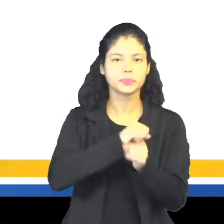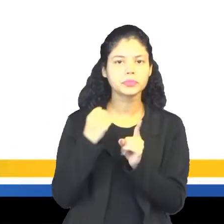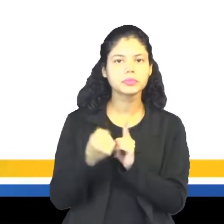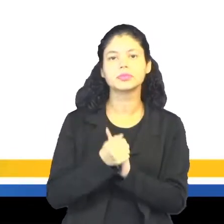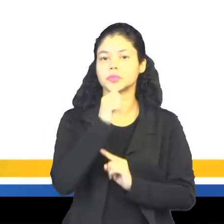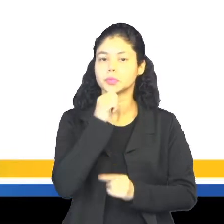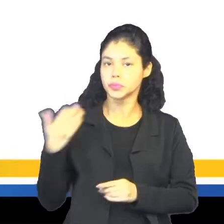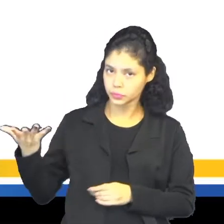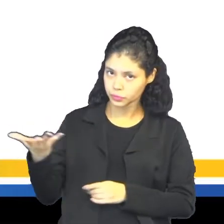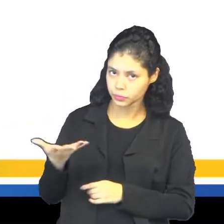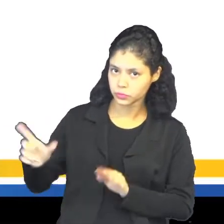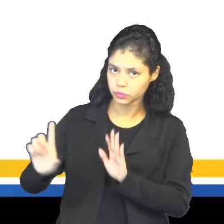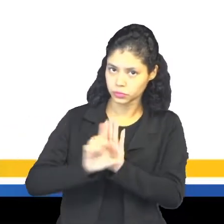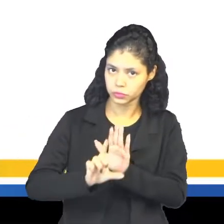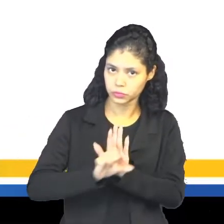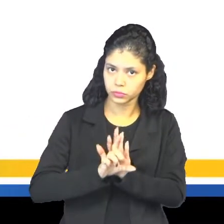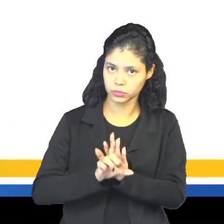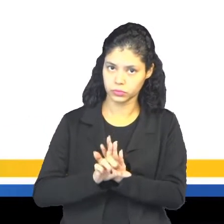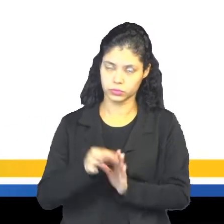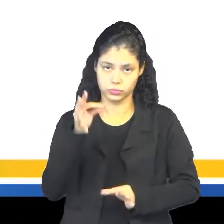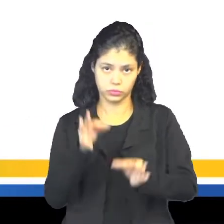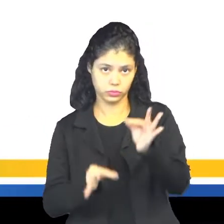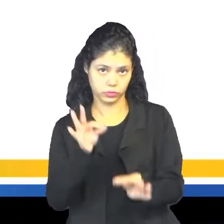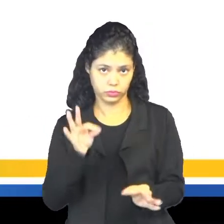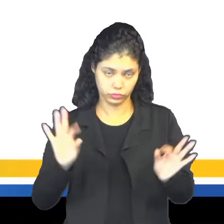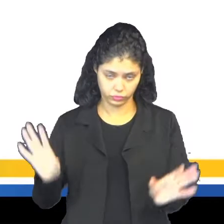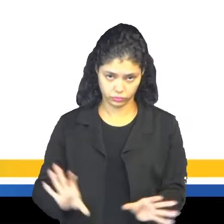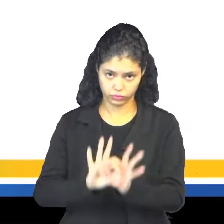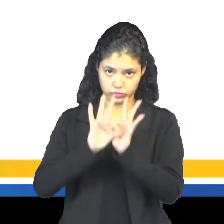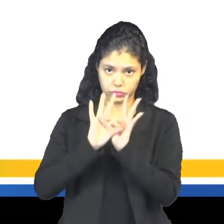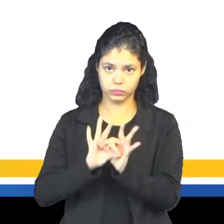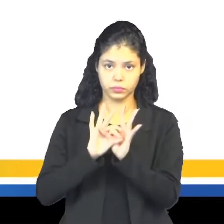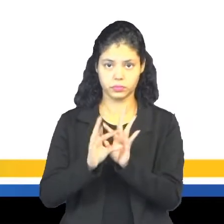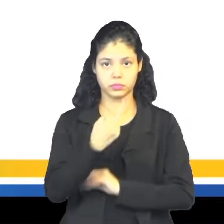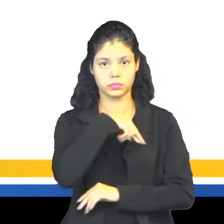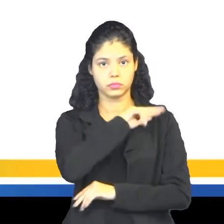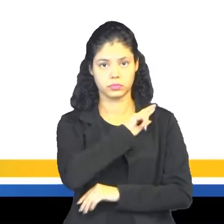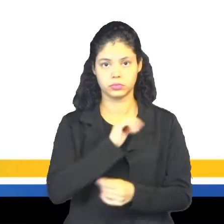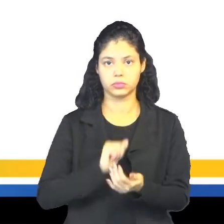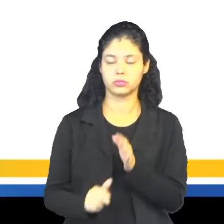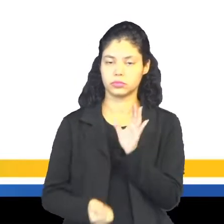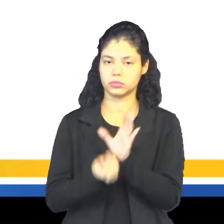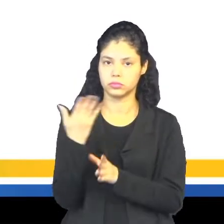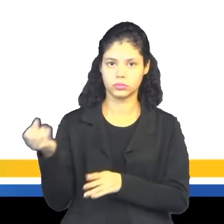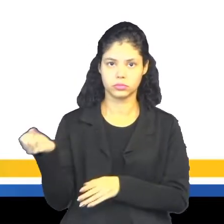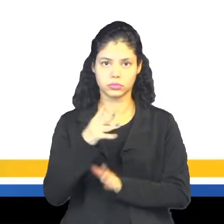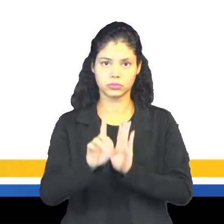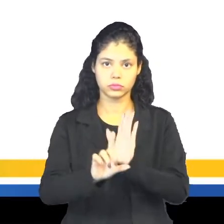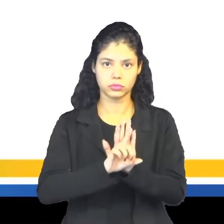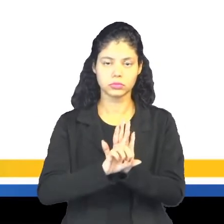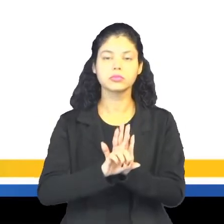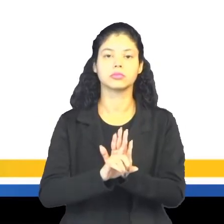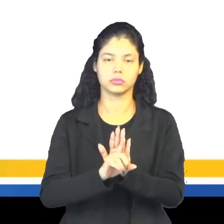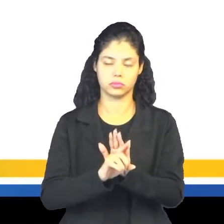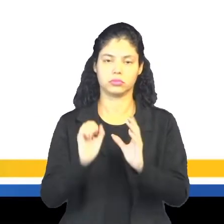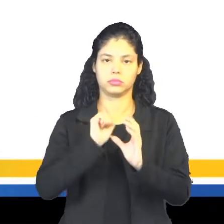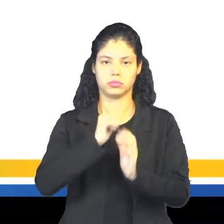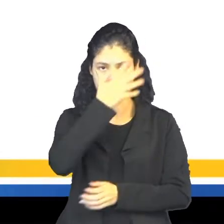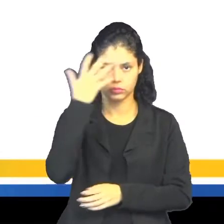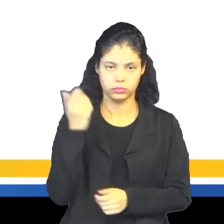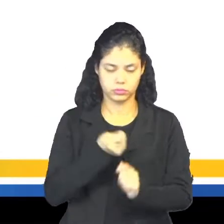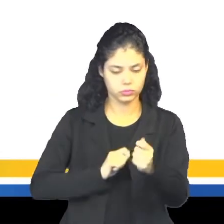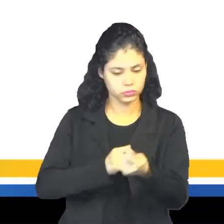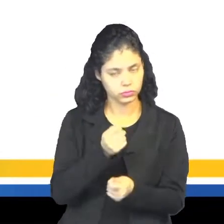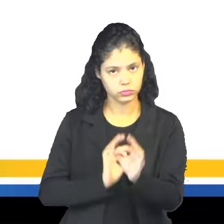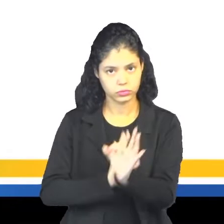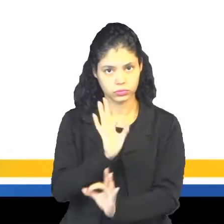aí baseada nas leis, justiças unificadas, que foram responsáveis pela formação de leis que possuíam o caráter da manutenção